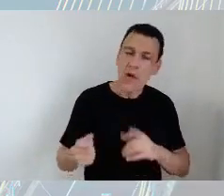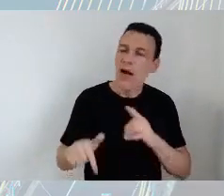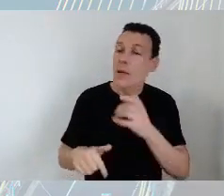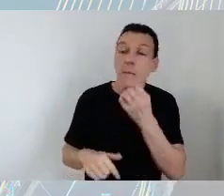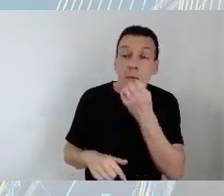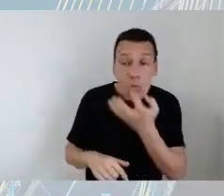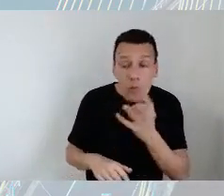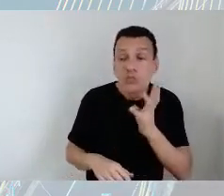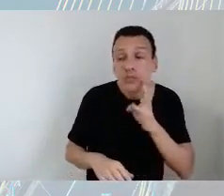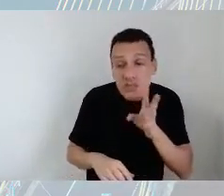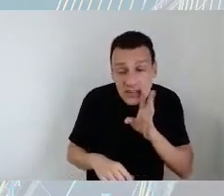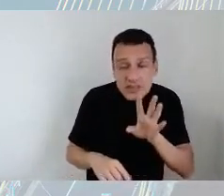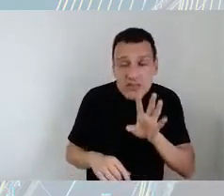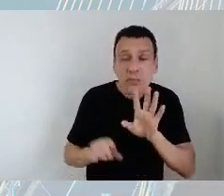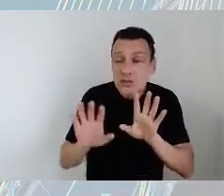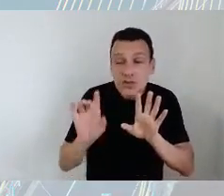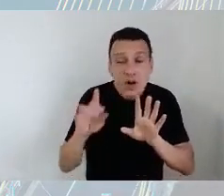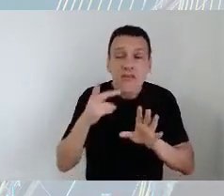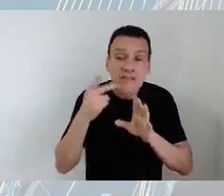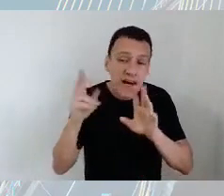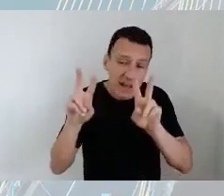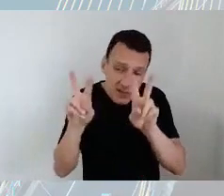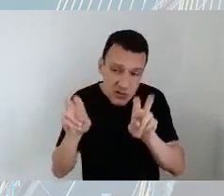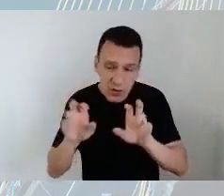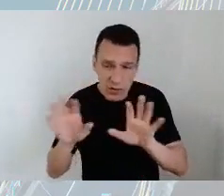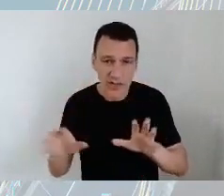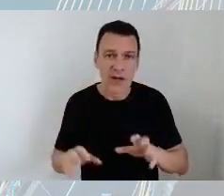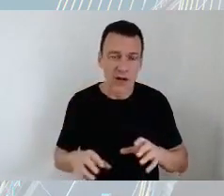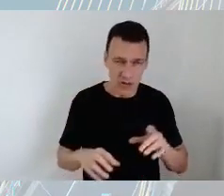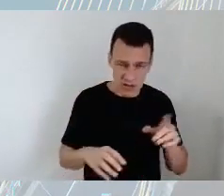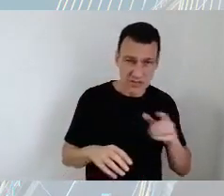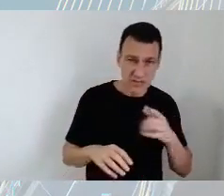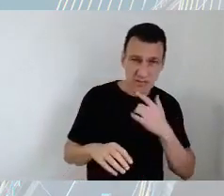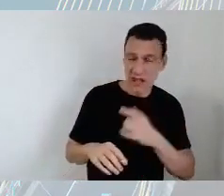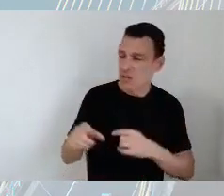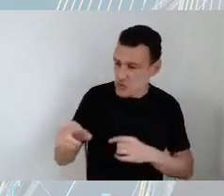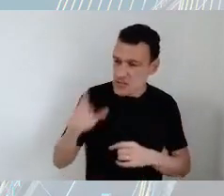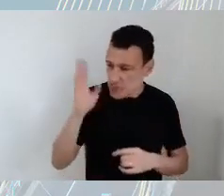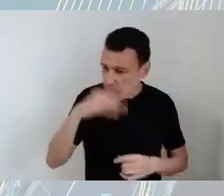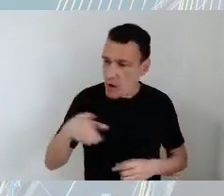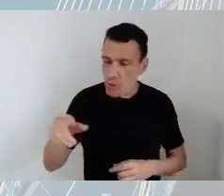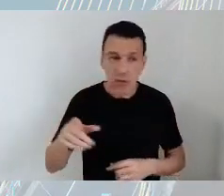pouco o comportamento dele. Obviamente, não façam isso. Depois, a gente tem a mensagem de